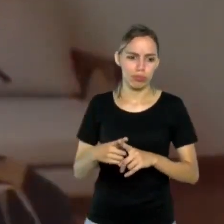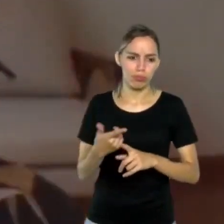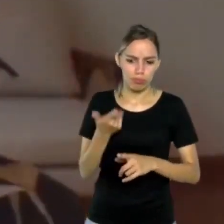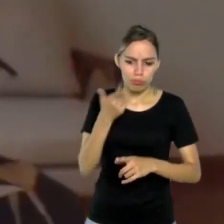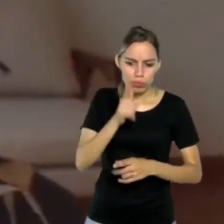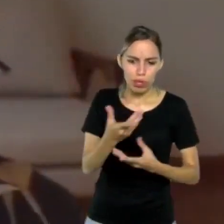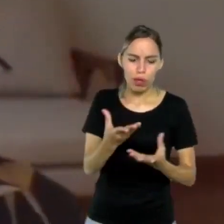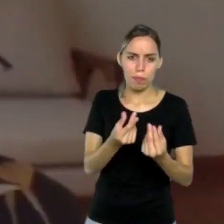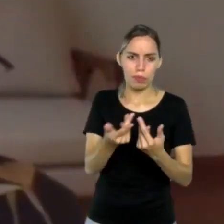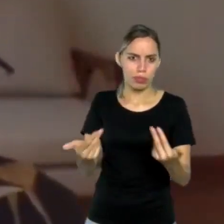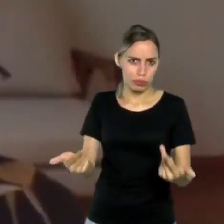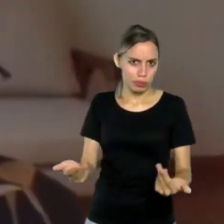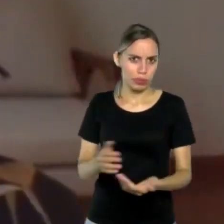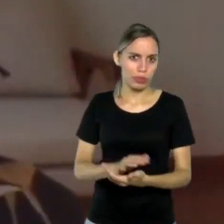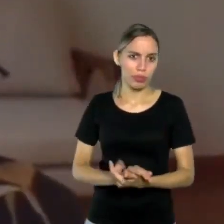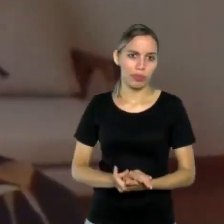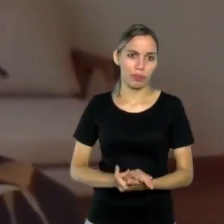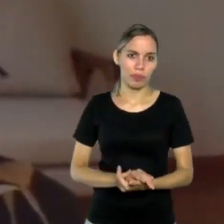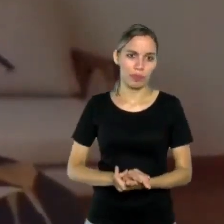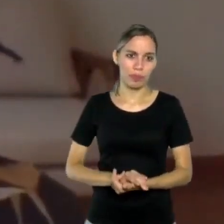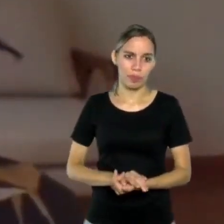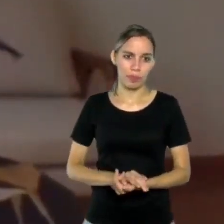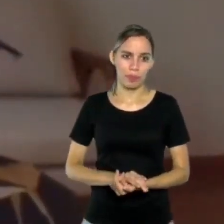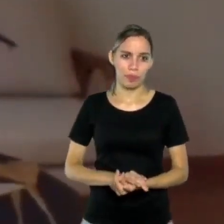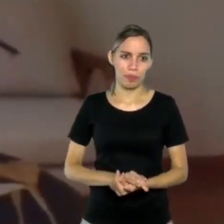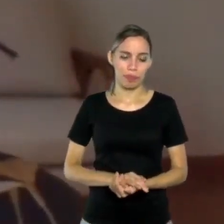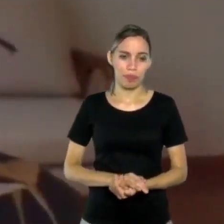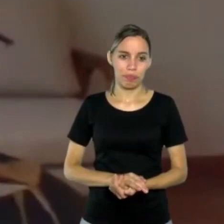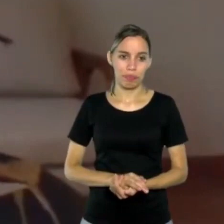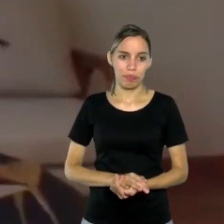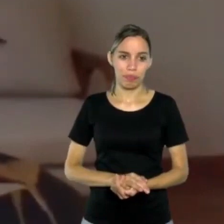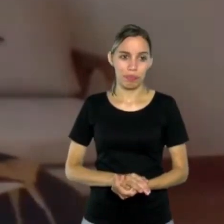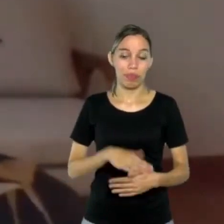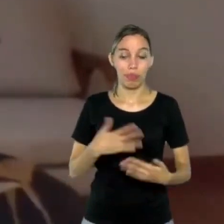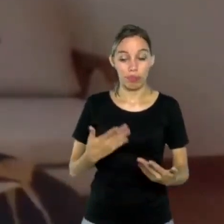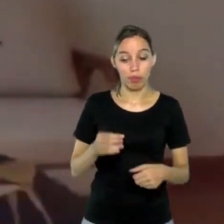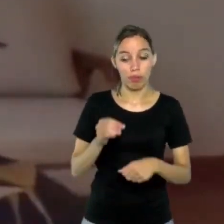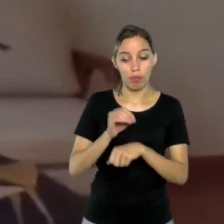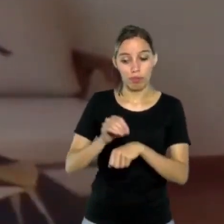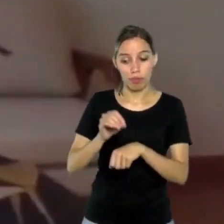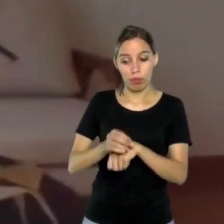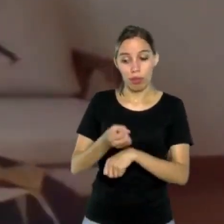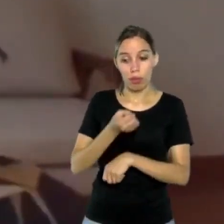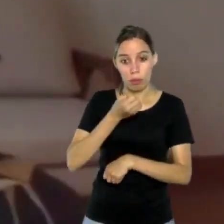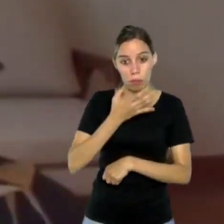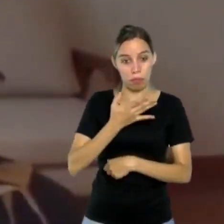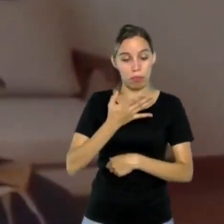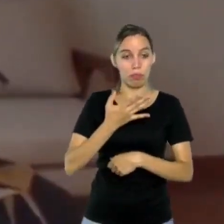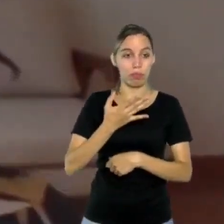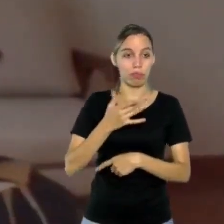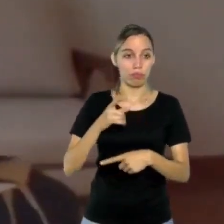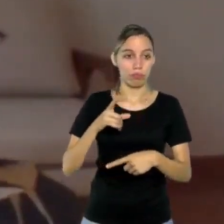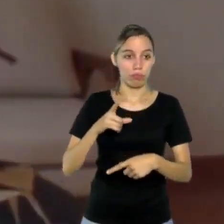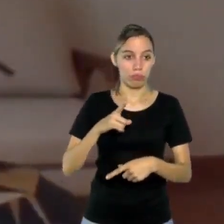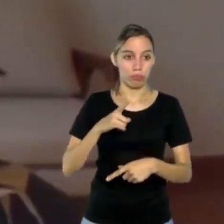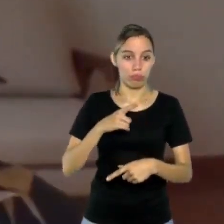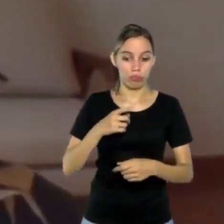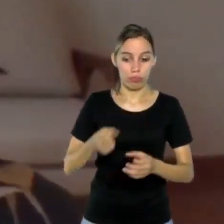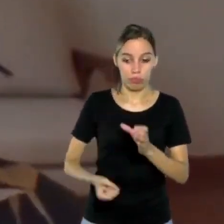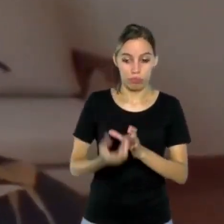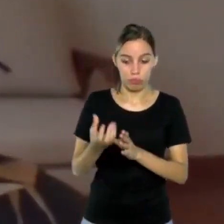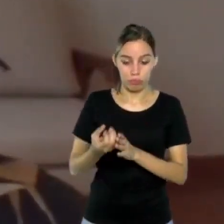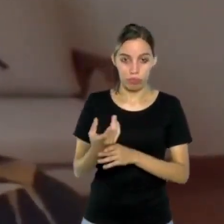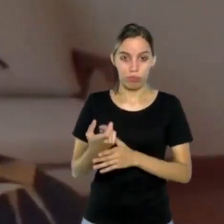coisa para todo mundo que escreve, então... Foi um pouco por isso que foi criada a oficina. Agora não está rolando, mas eu espero